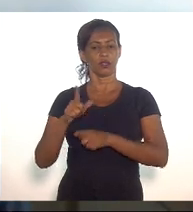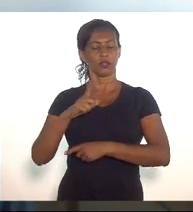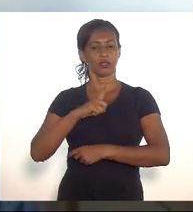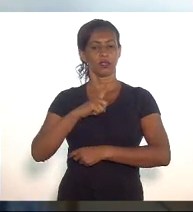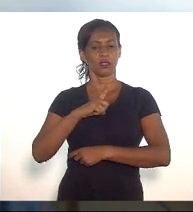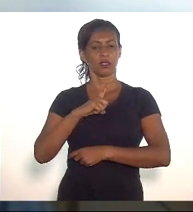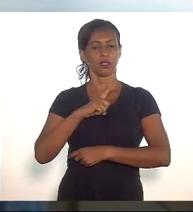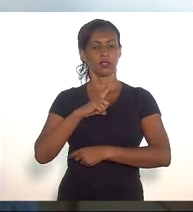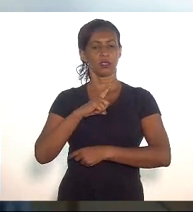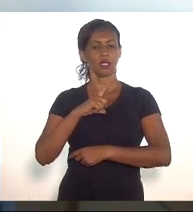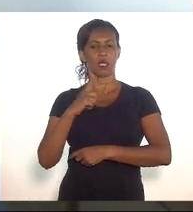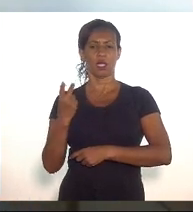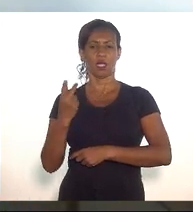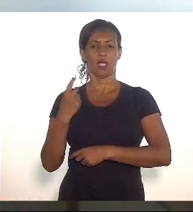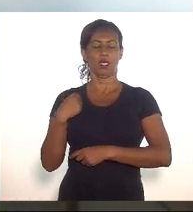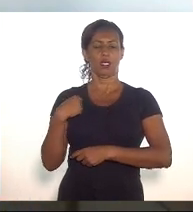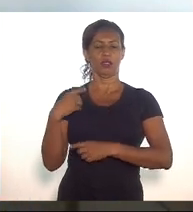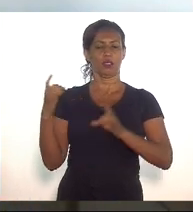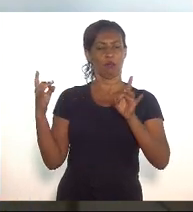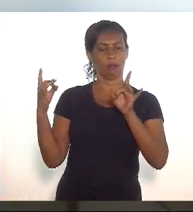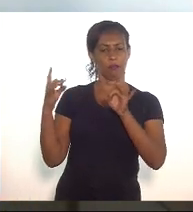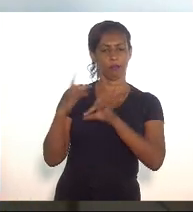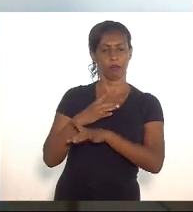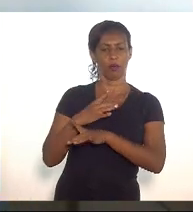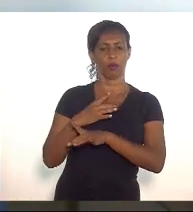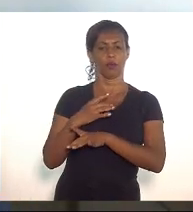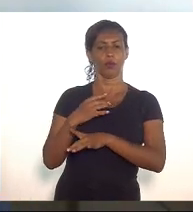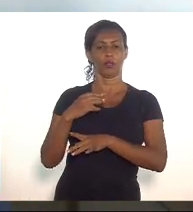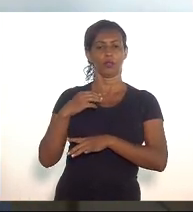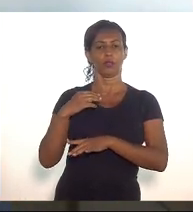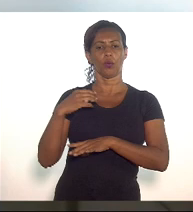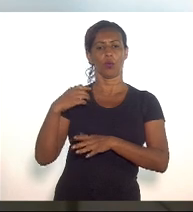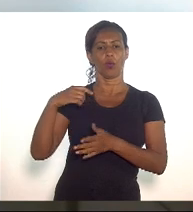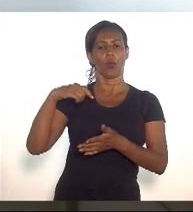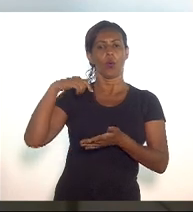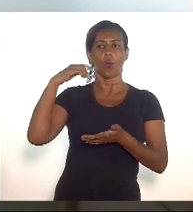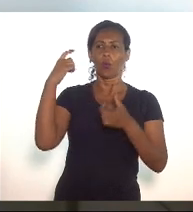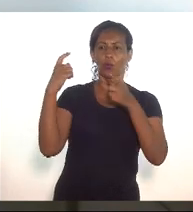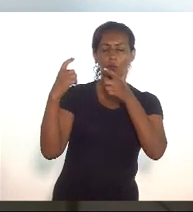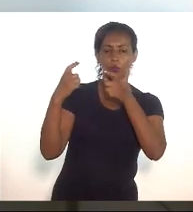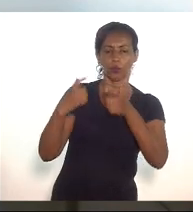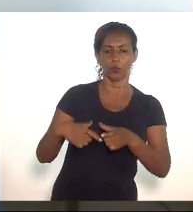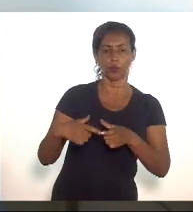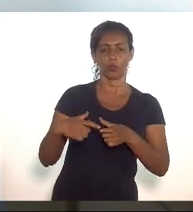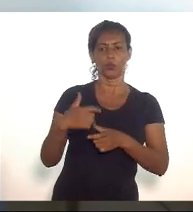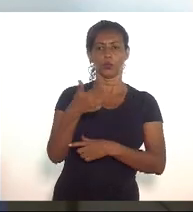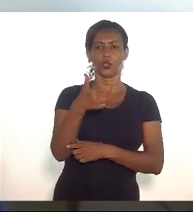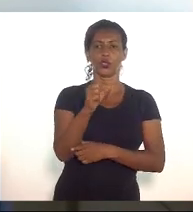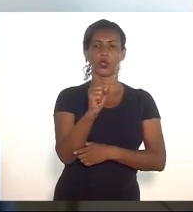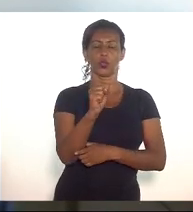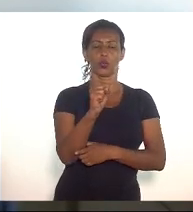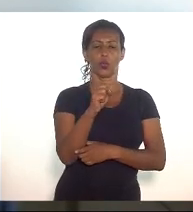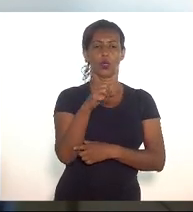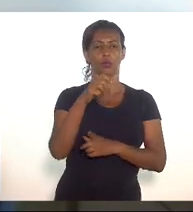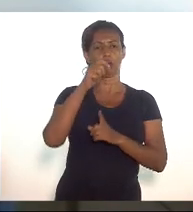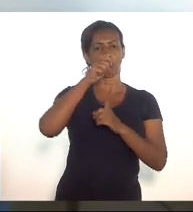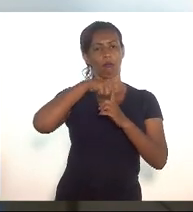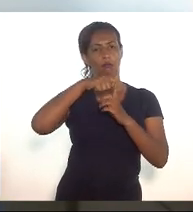estabelecer, de se construir, de se instalar uma matriz insumo-produto no prazo de 18